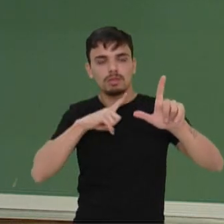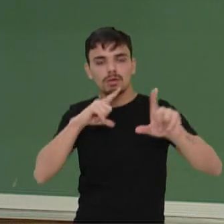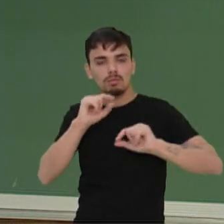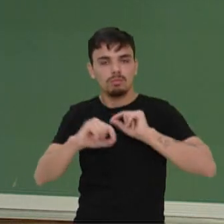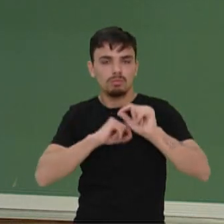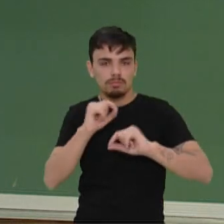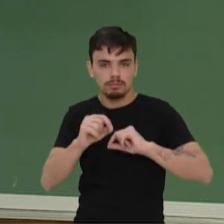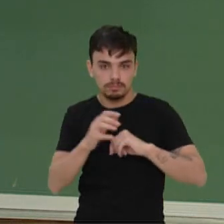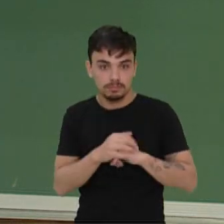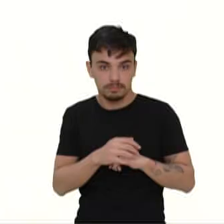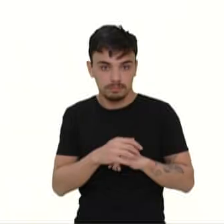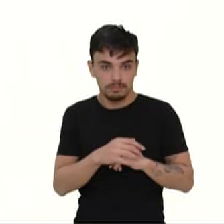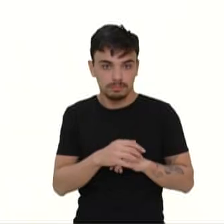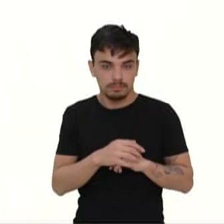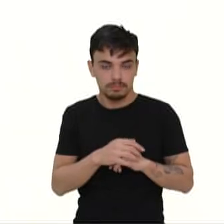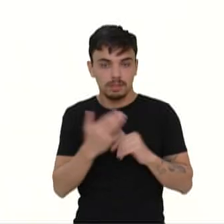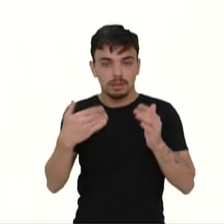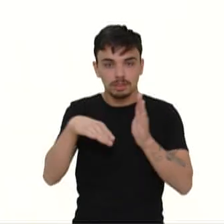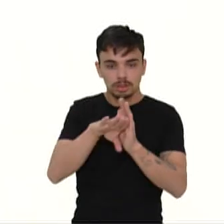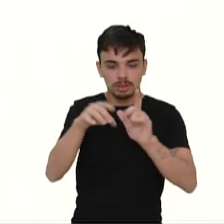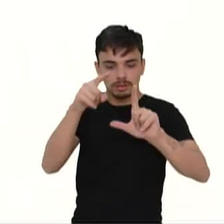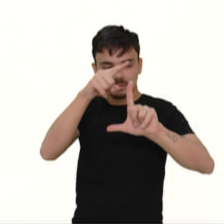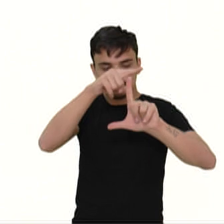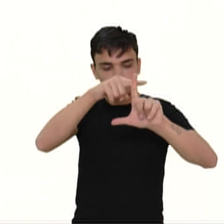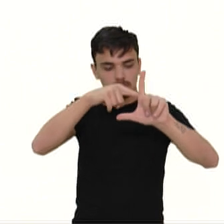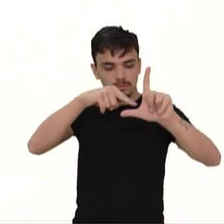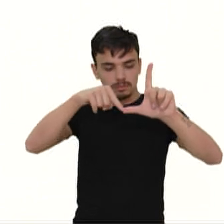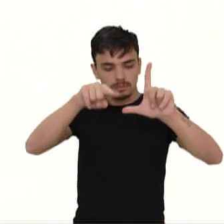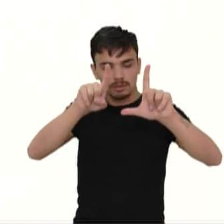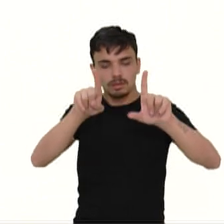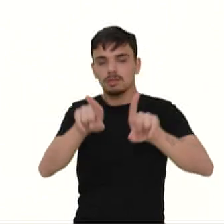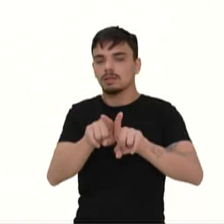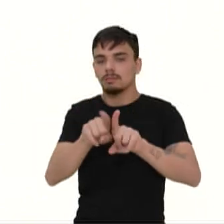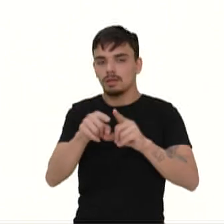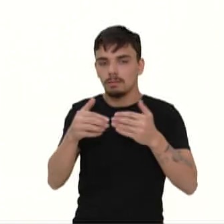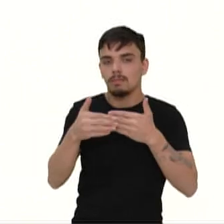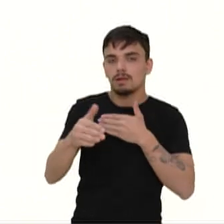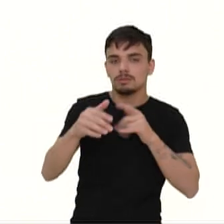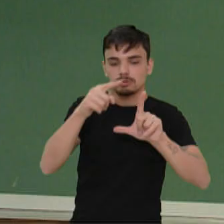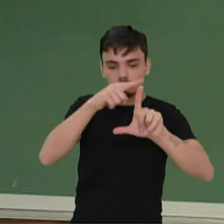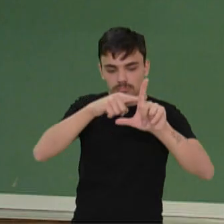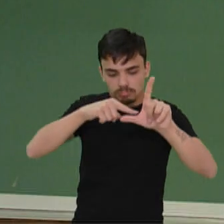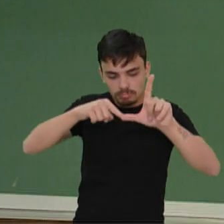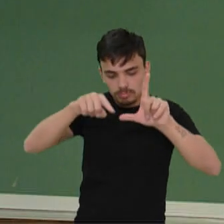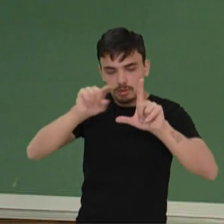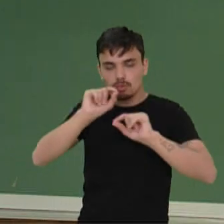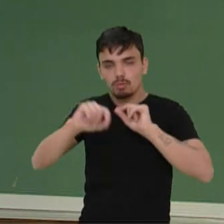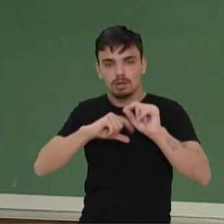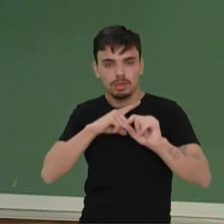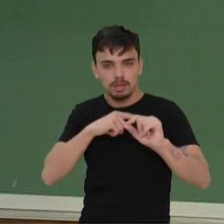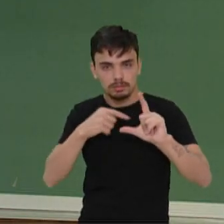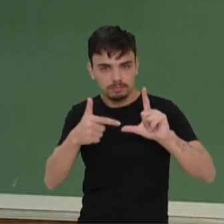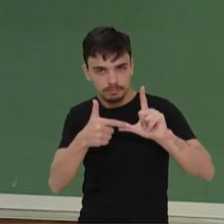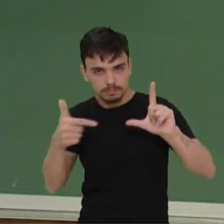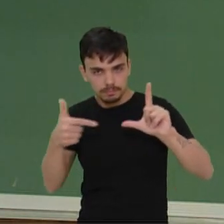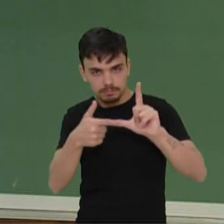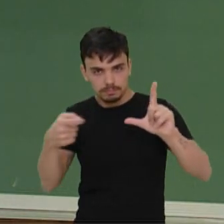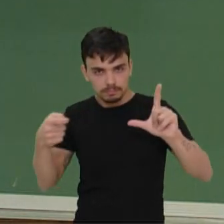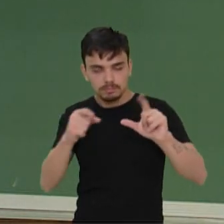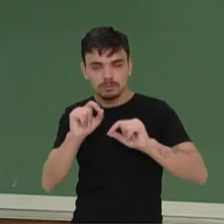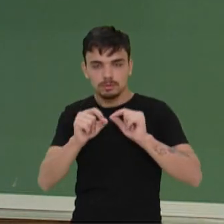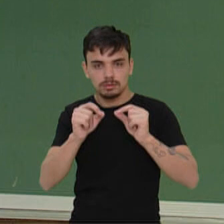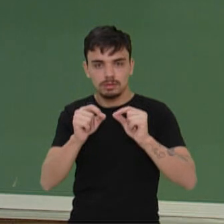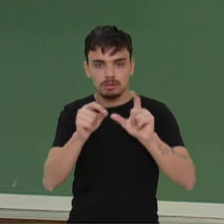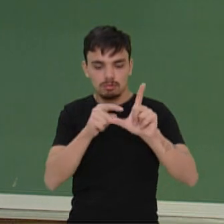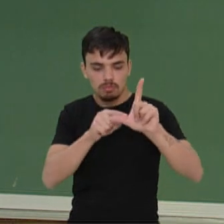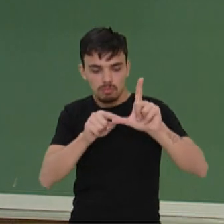nesse intervalo até chegar no vértice, o gráfico desce. A partir do vértice, o que que acontece com o gráfico? Ele se torna crescente,